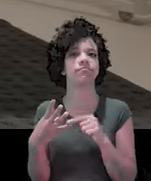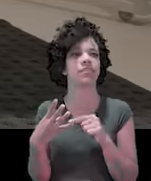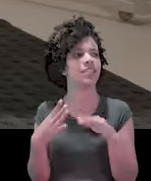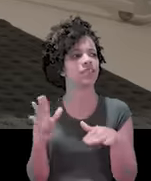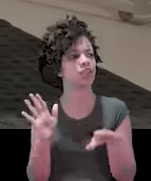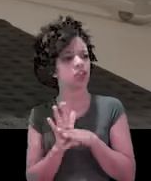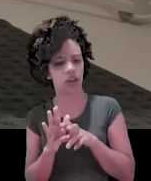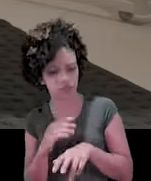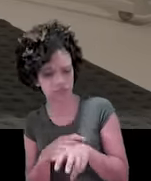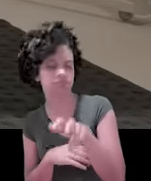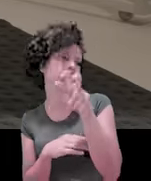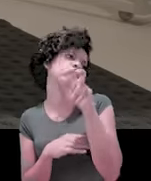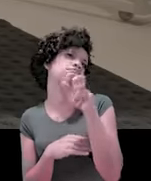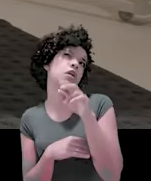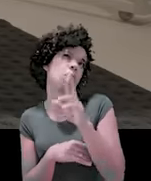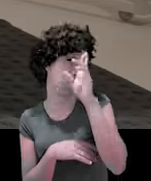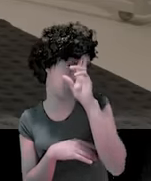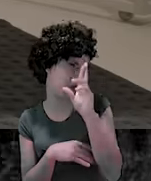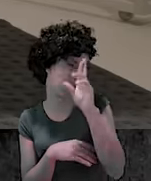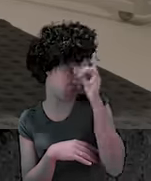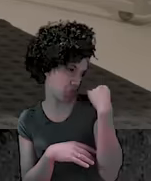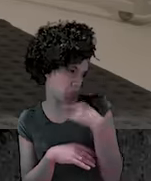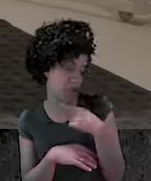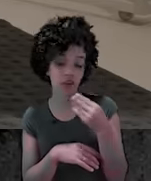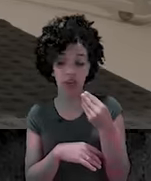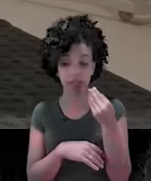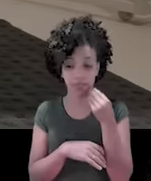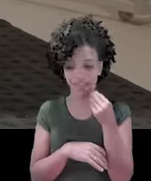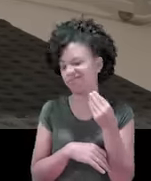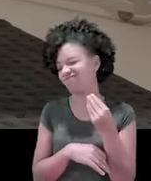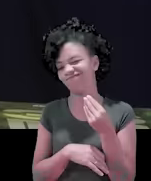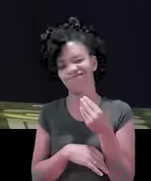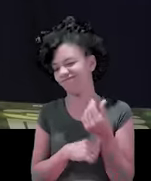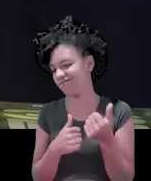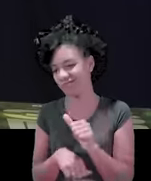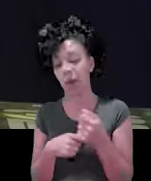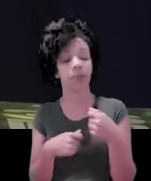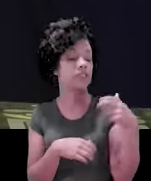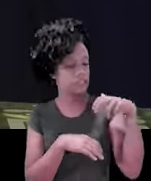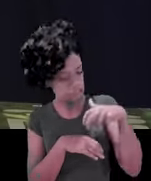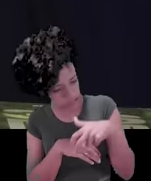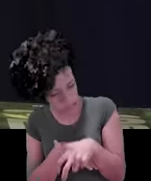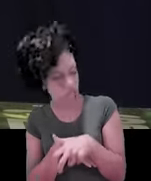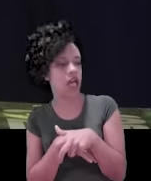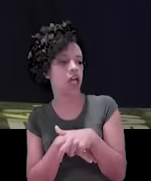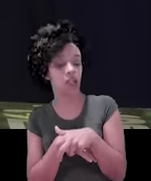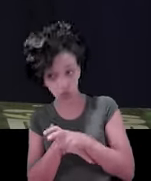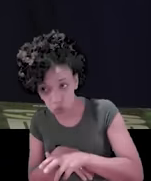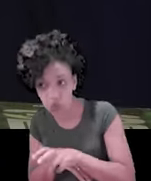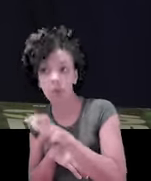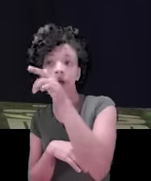E às vezes chegamos ao pedir uma meio-dia meio-dia e meia eu vou tentar aqui botando um deu eu tenho que descer é essa